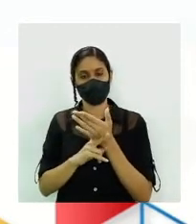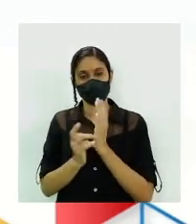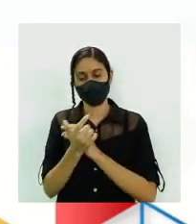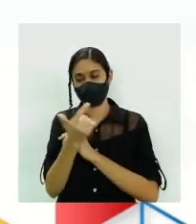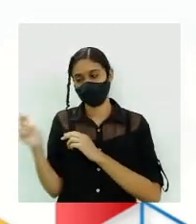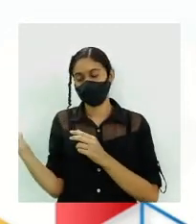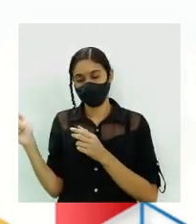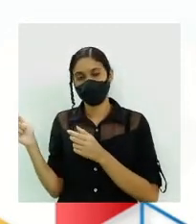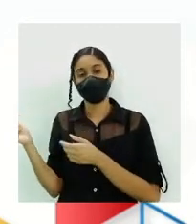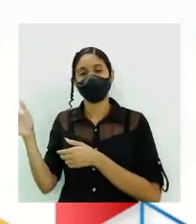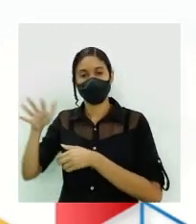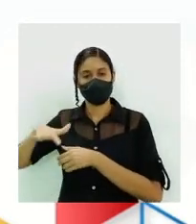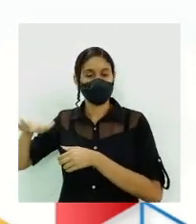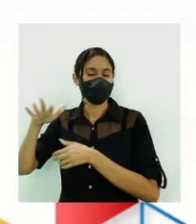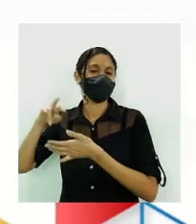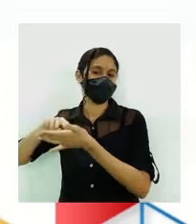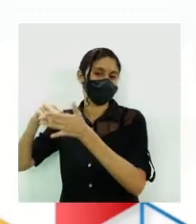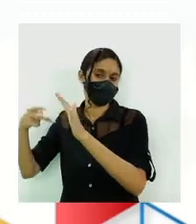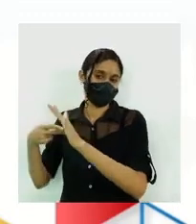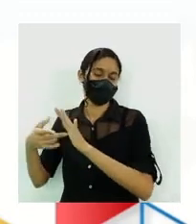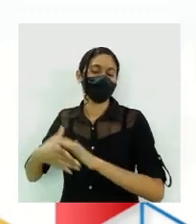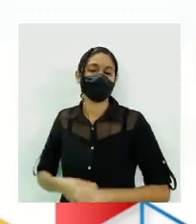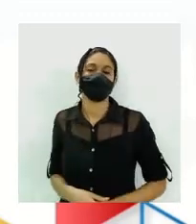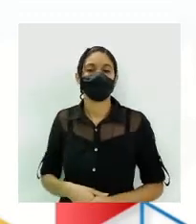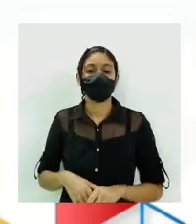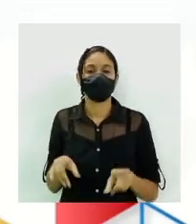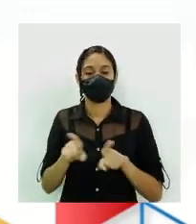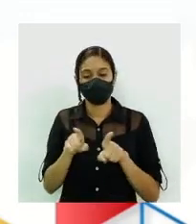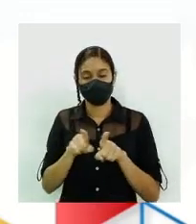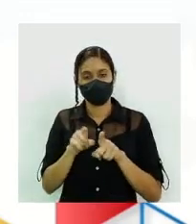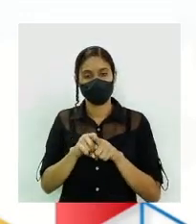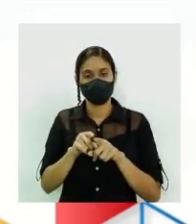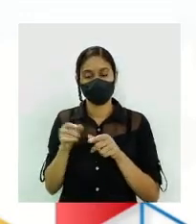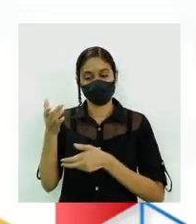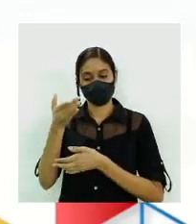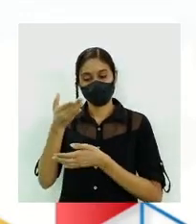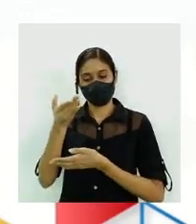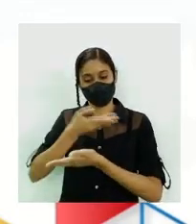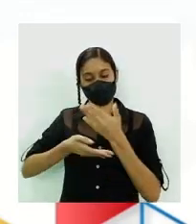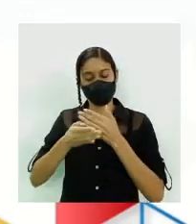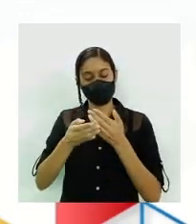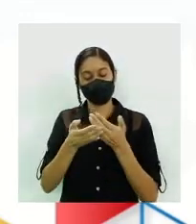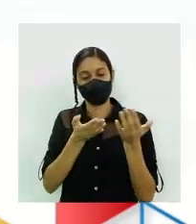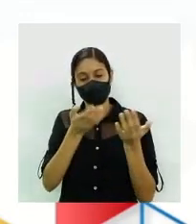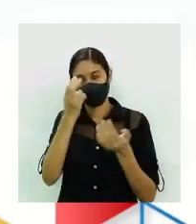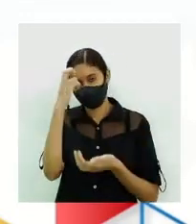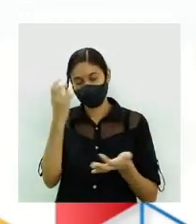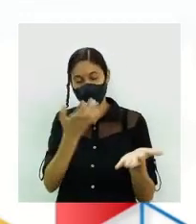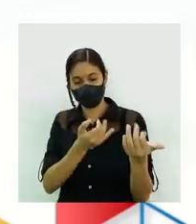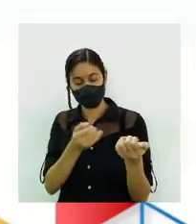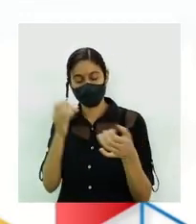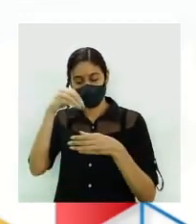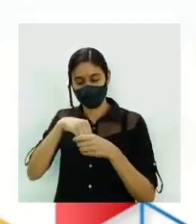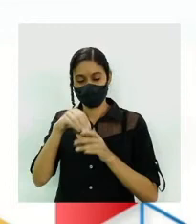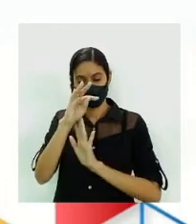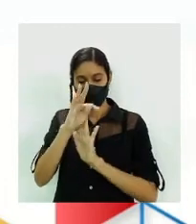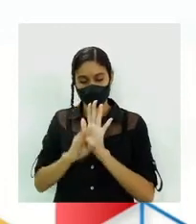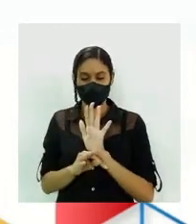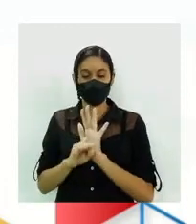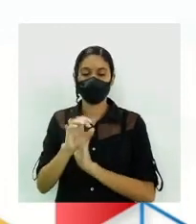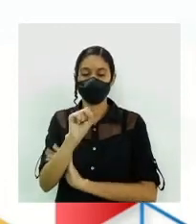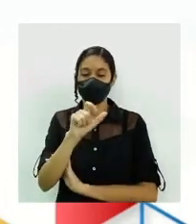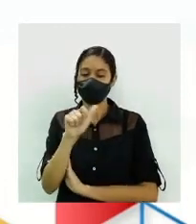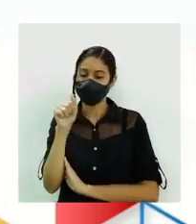outras semioses ou outros significados, envolvendo a cultura juvenil dentro desse gênero textual que é o